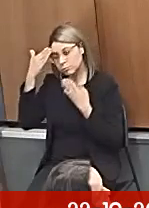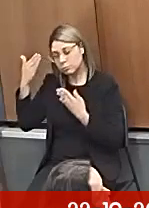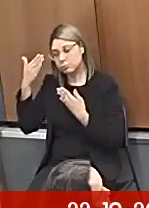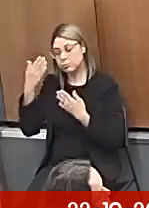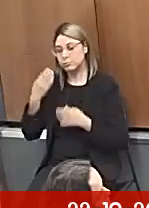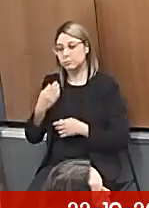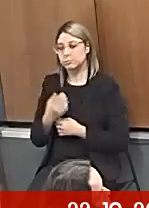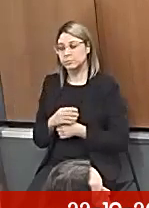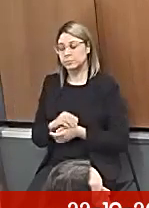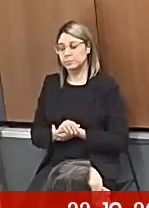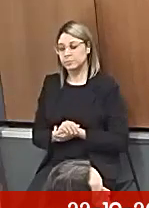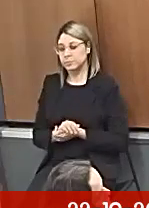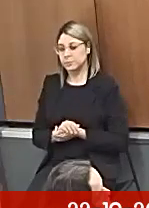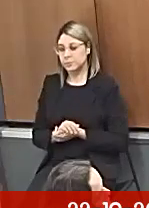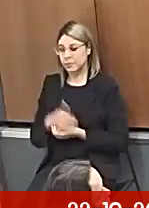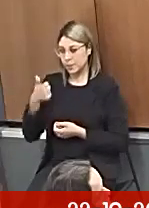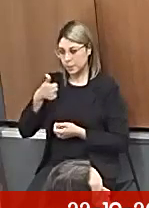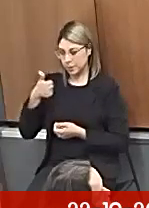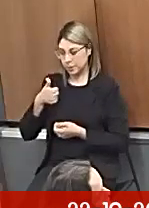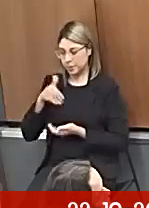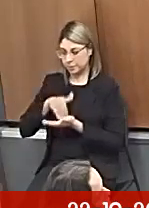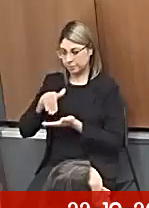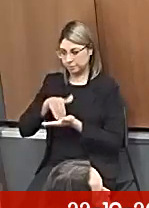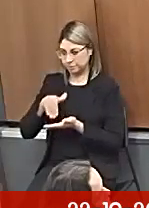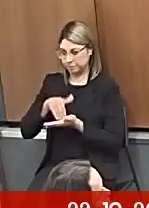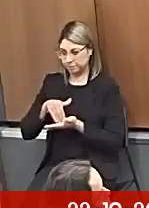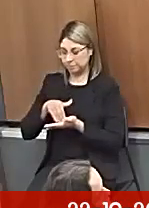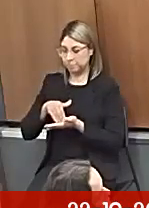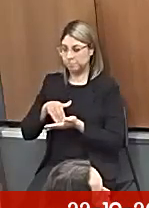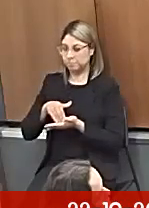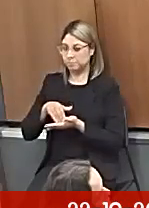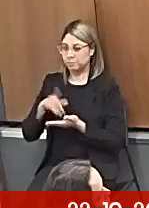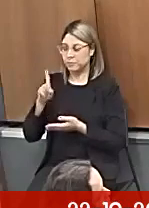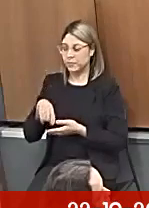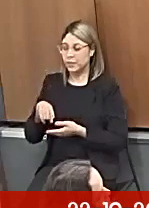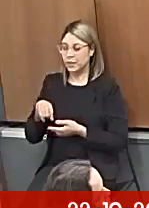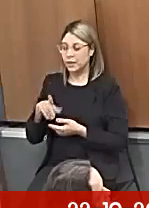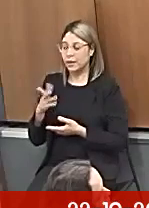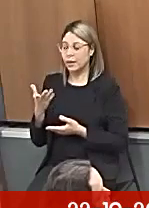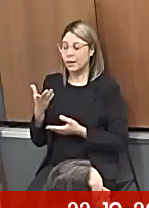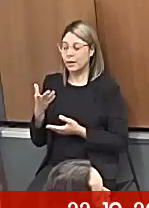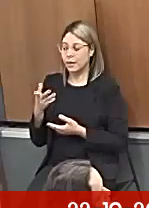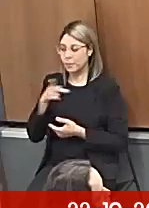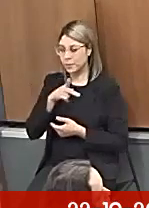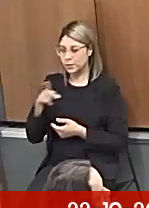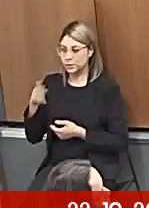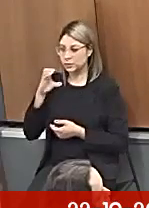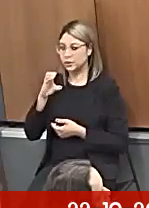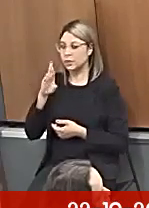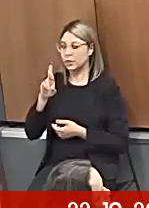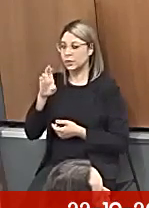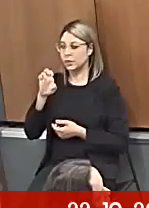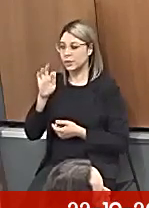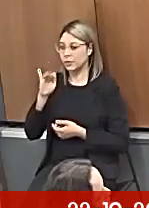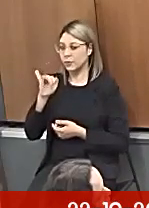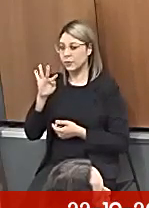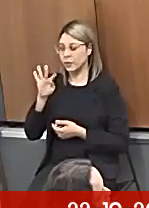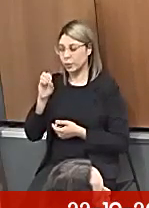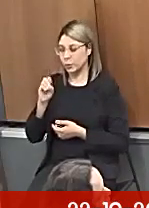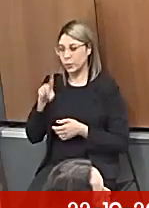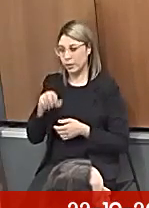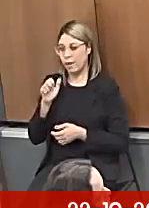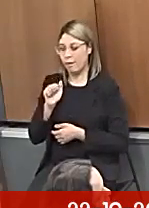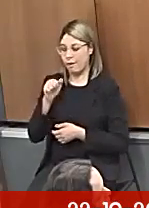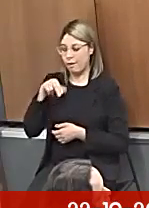do nosso primeiro secretário da mesa, que, além de presidente do CREFITO, ele é conselheiro nosso, o